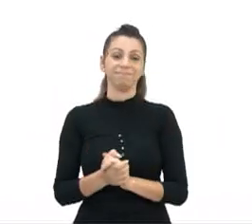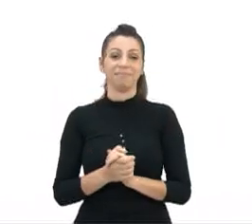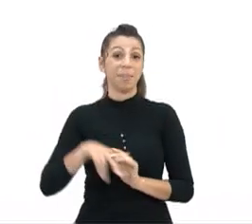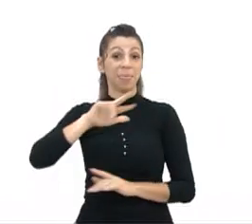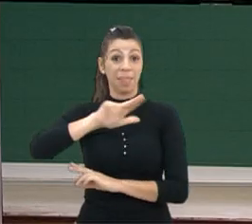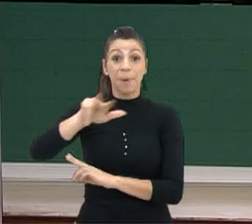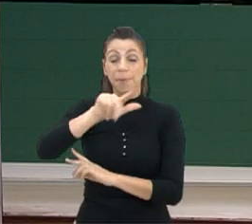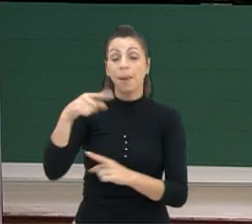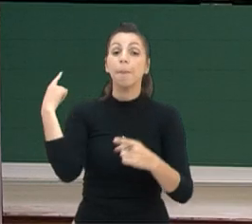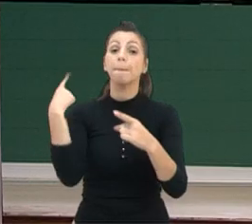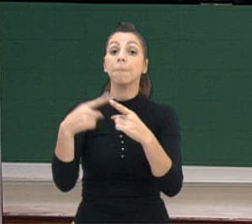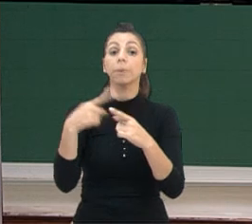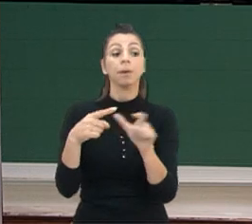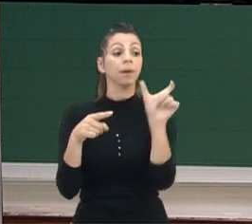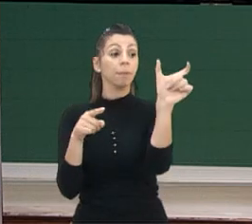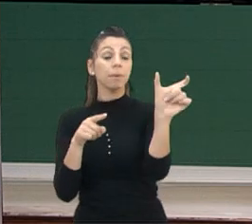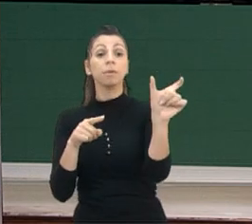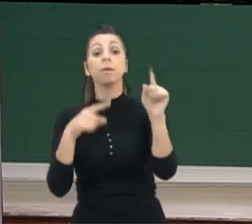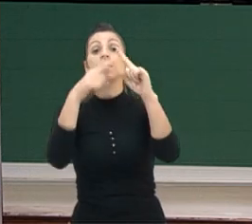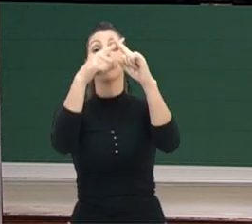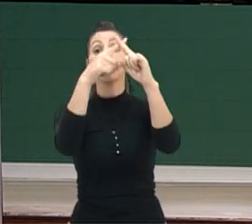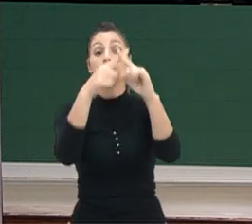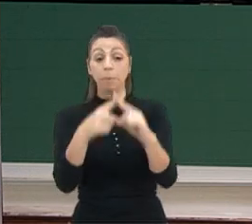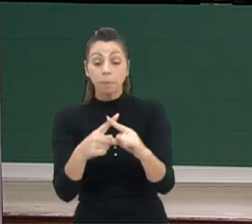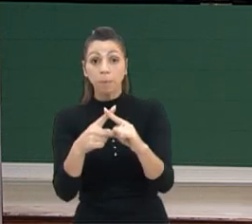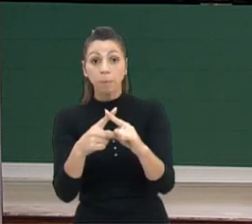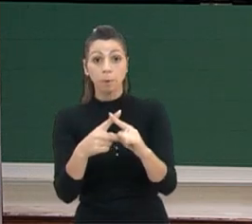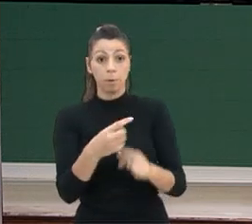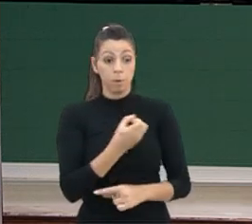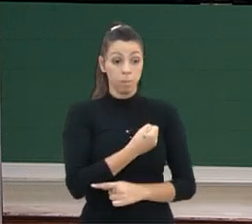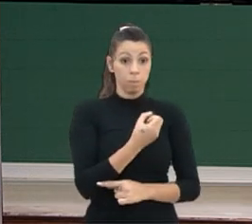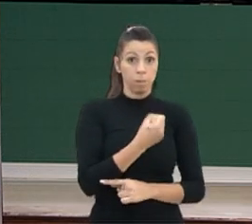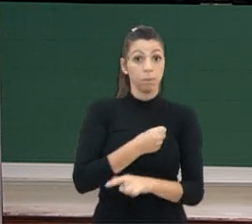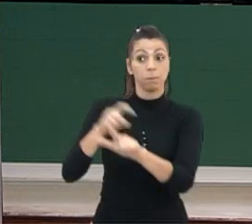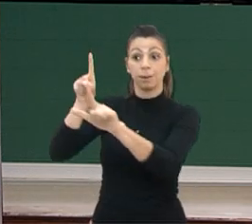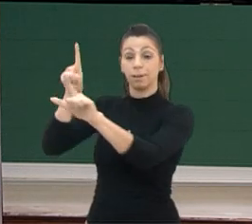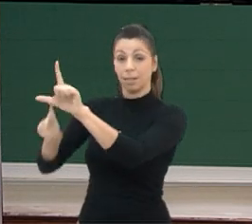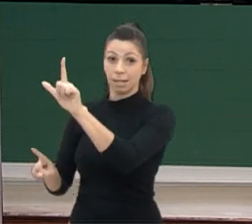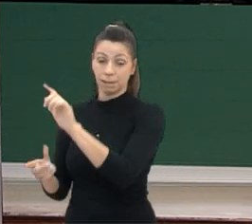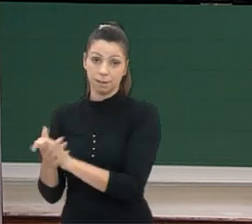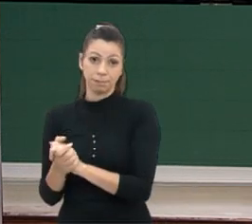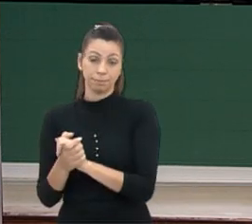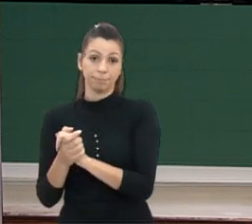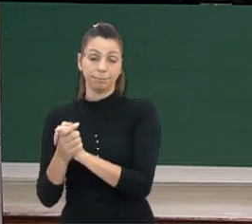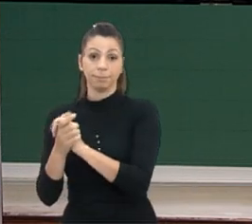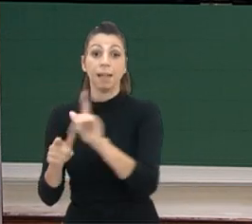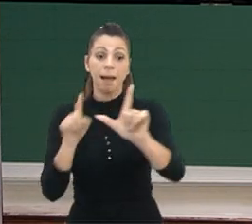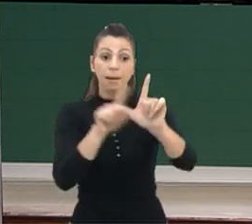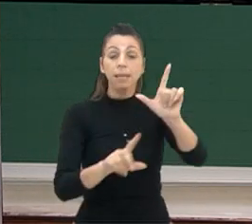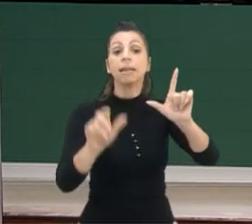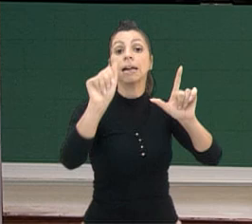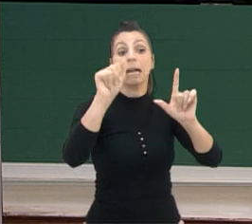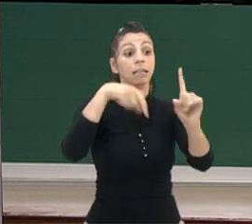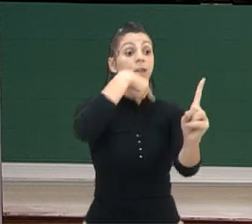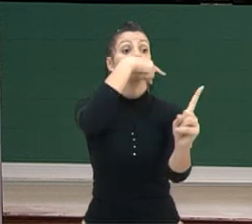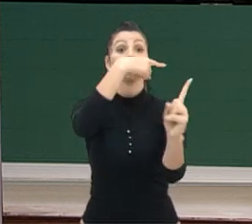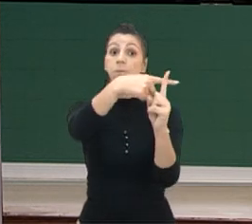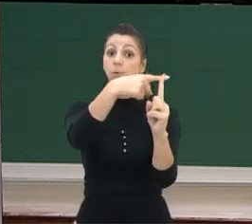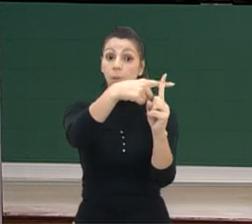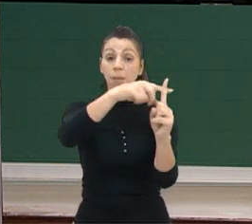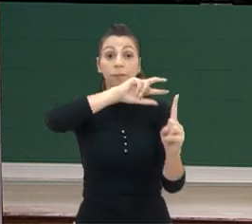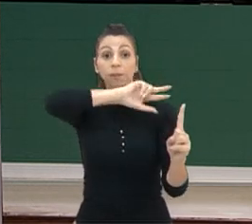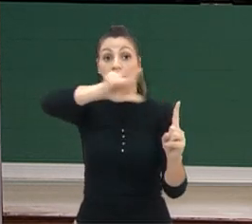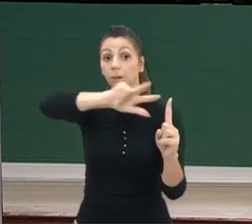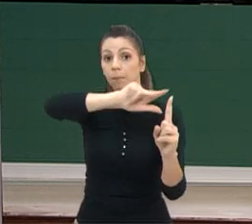Não, porque monômio é multiplicação entre um número e uma letra. E aqui eu tenho uma soma entre o número e a letra. Então, não